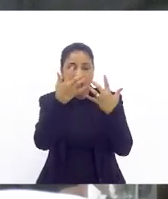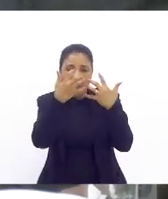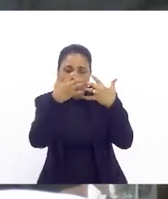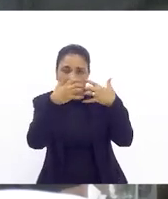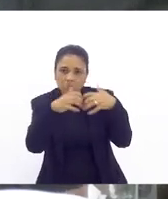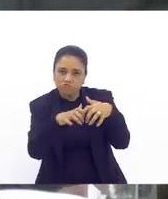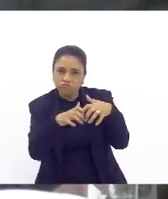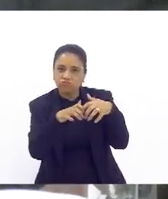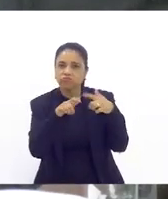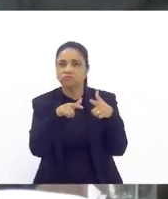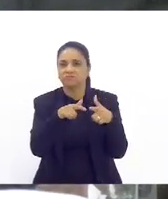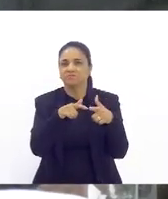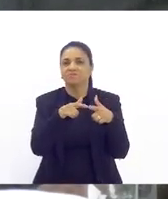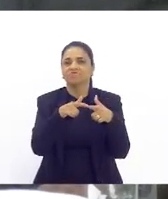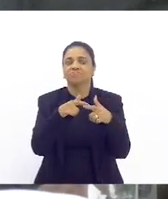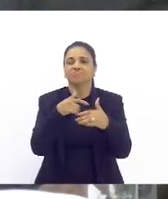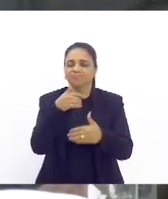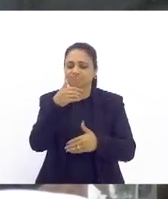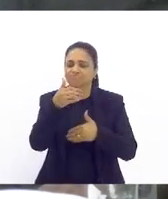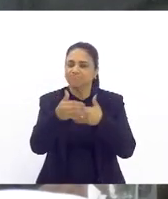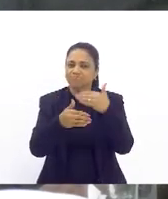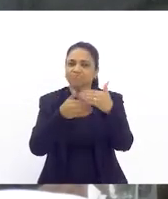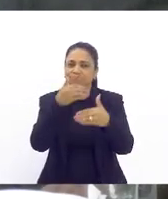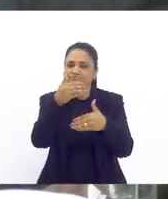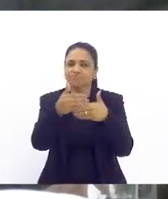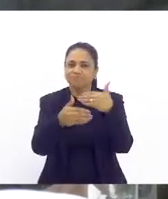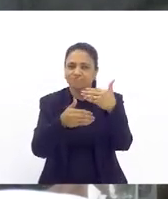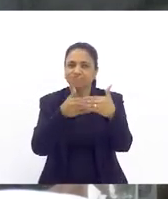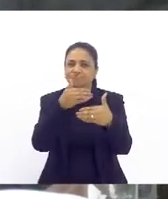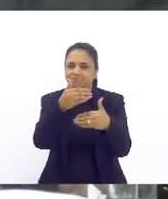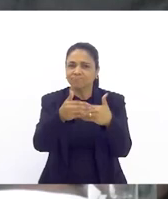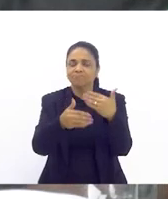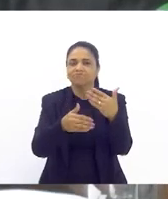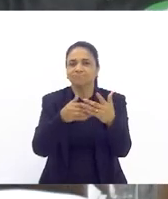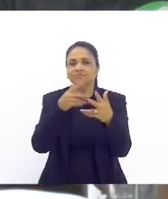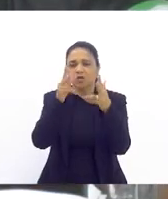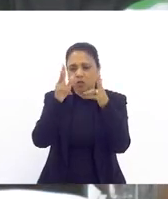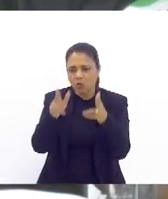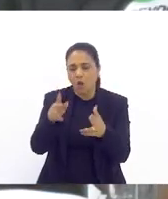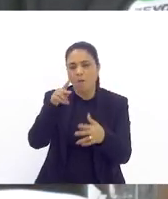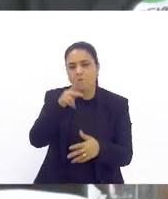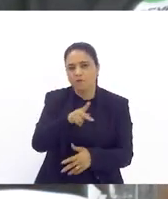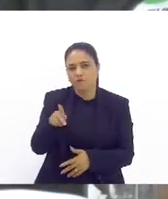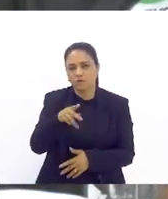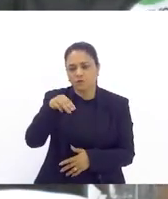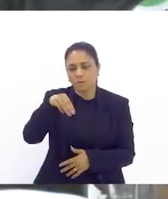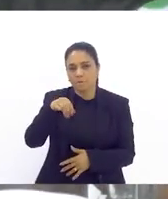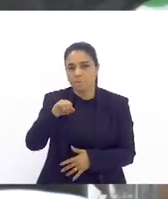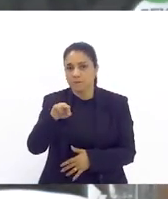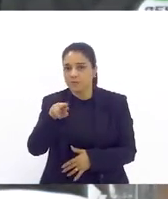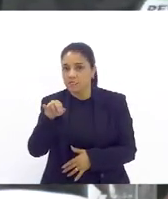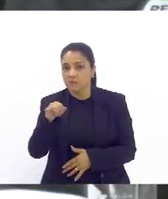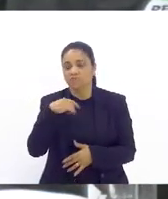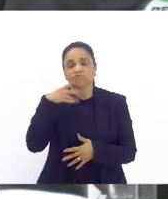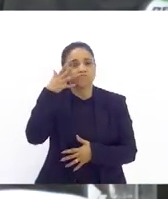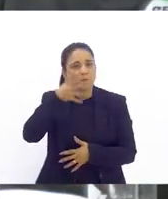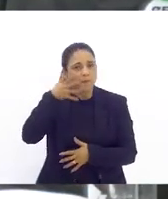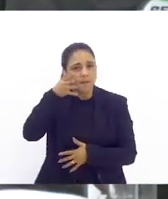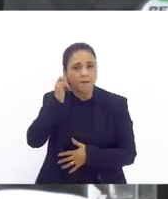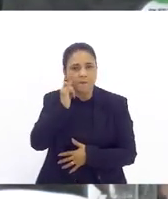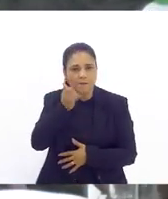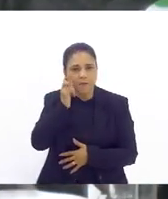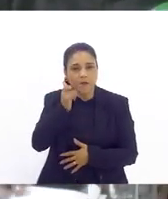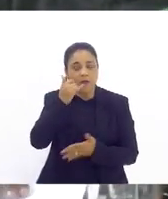mas andar como a colega como a Professora Miriam falou pela secretaria de educação e